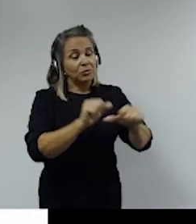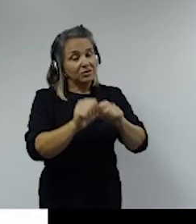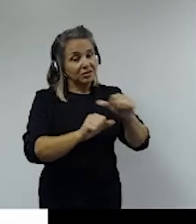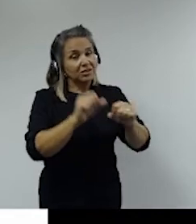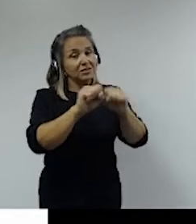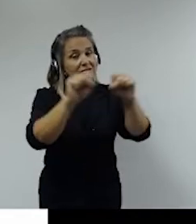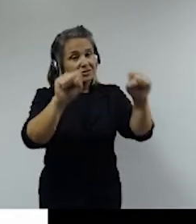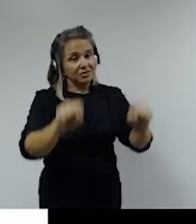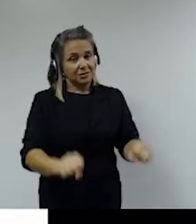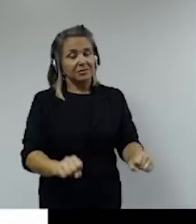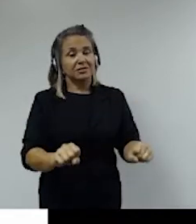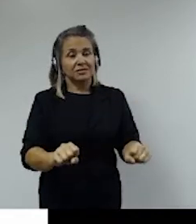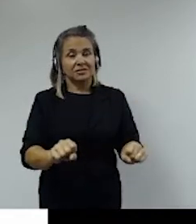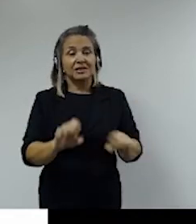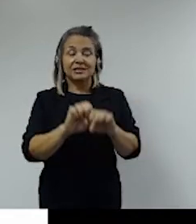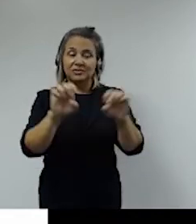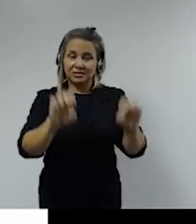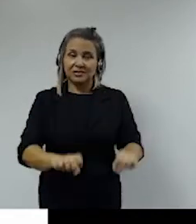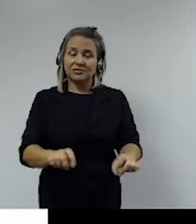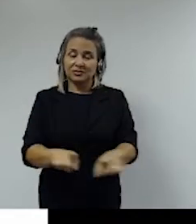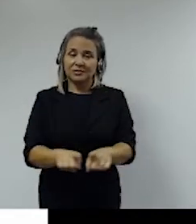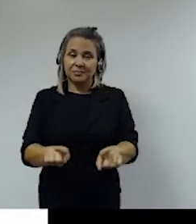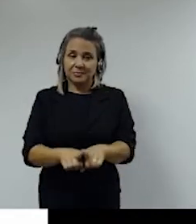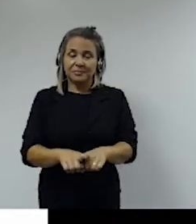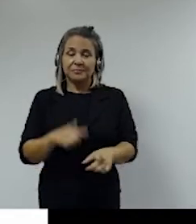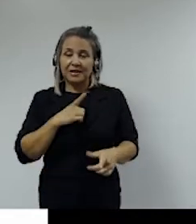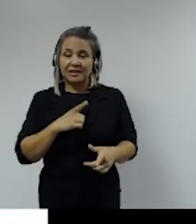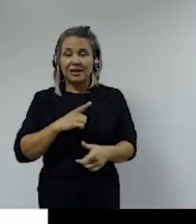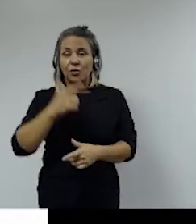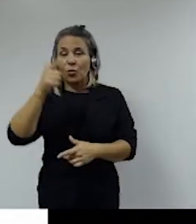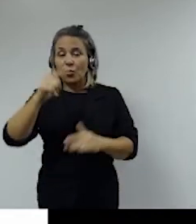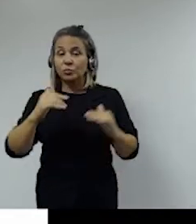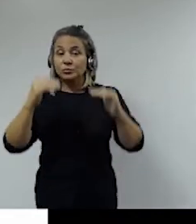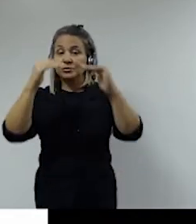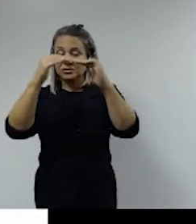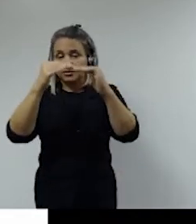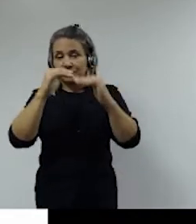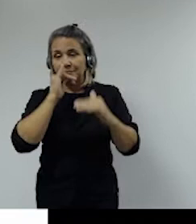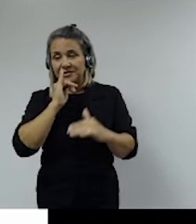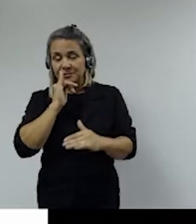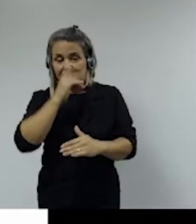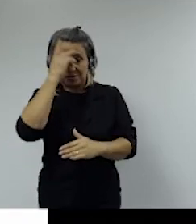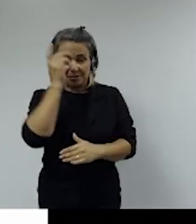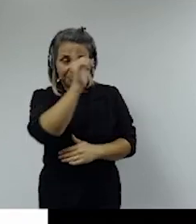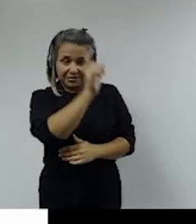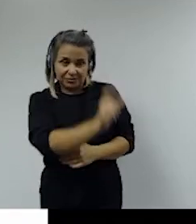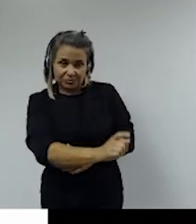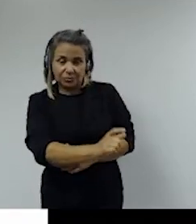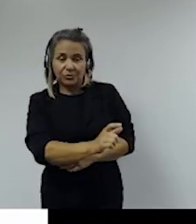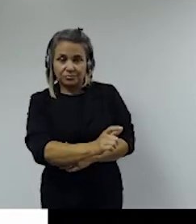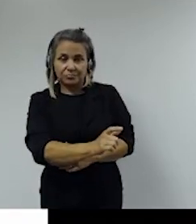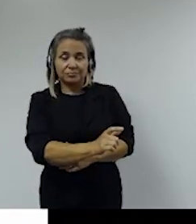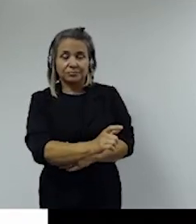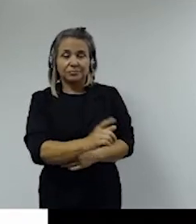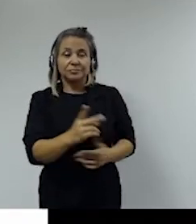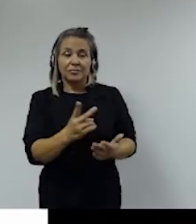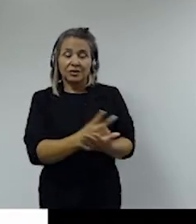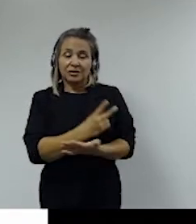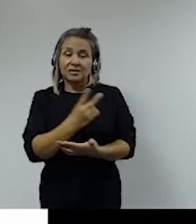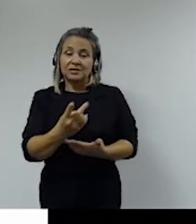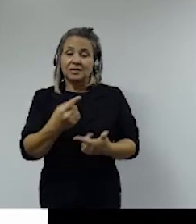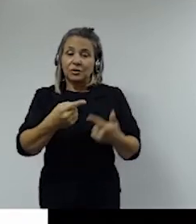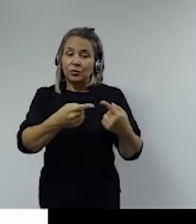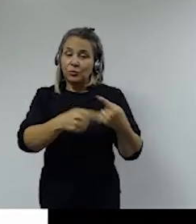institucionais e estratégicas. Então, permite um outro nível de incidência, que vai do caso individual, daquela apuração da